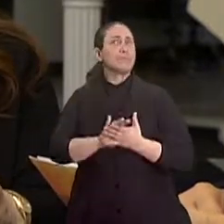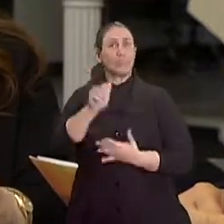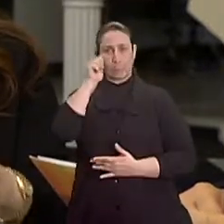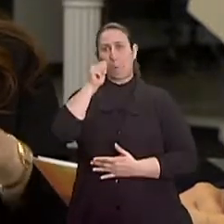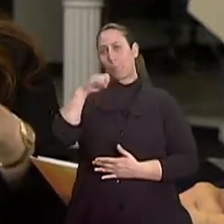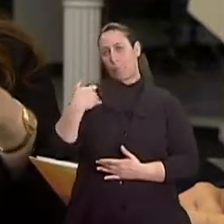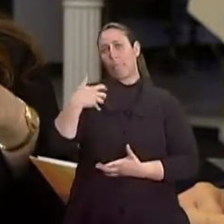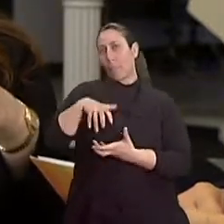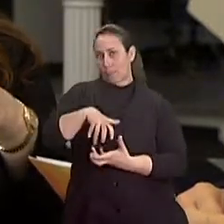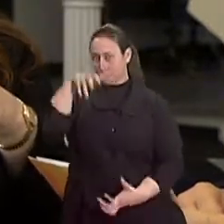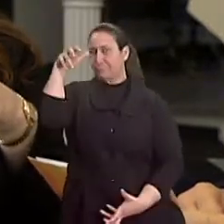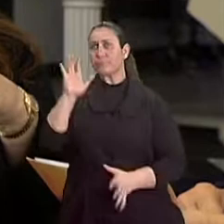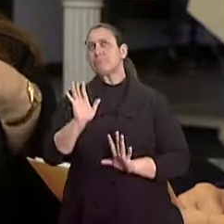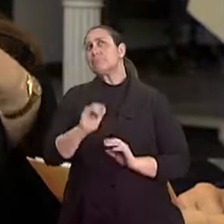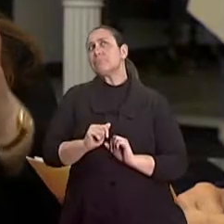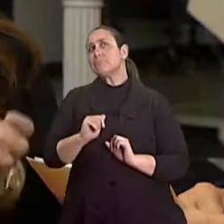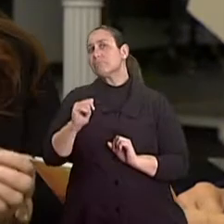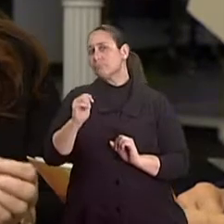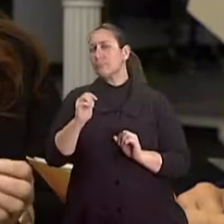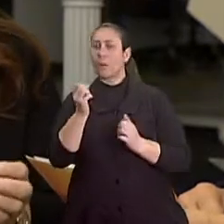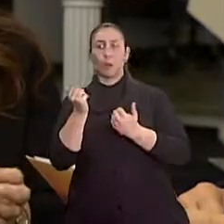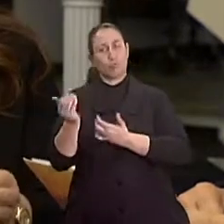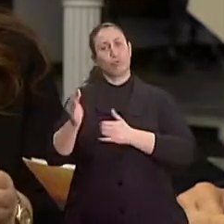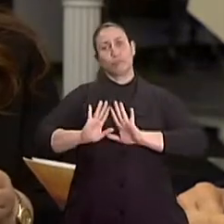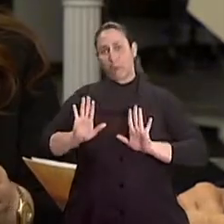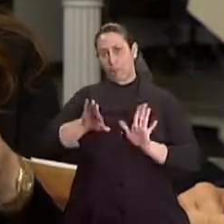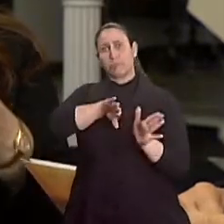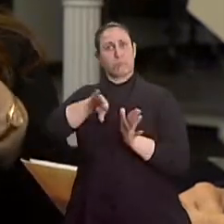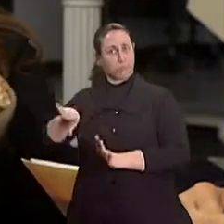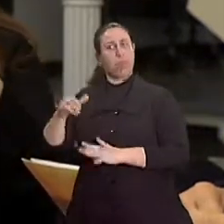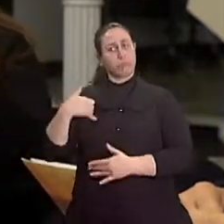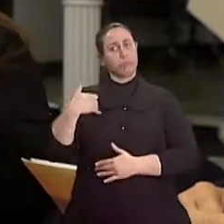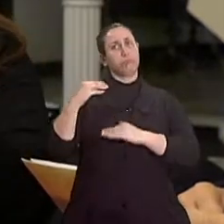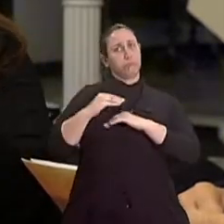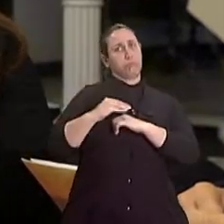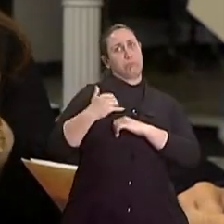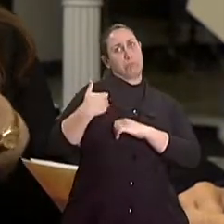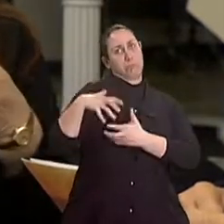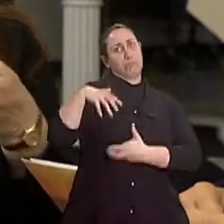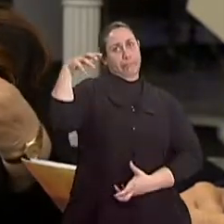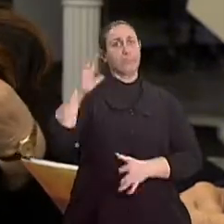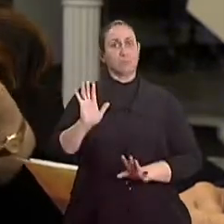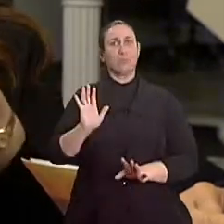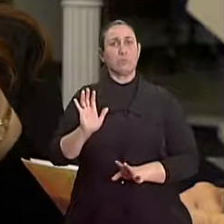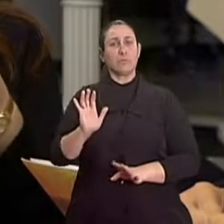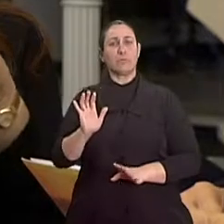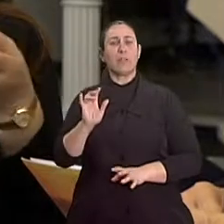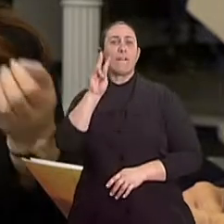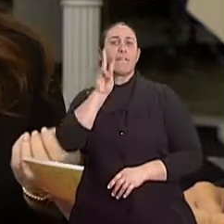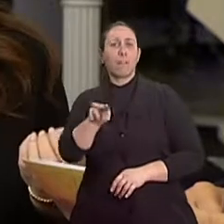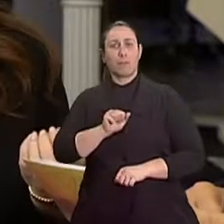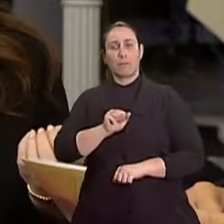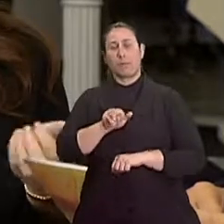senhora que já passou da juventude. Uhum. E que vê uma garota de meia,